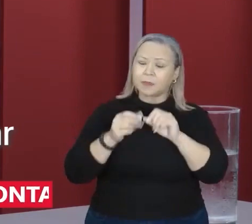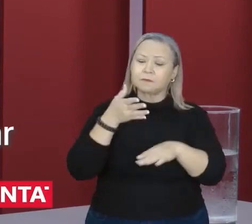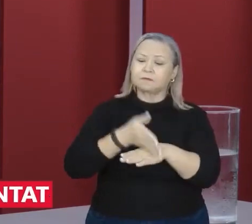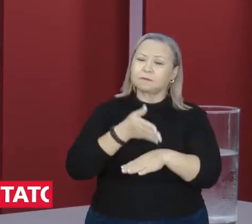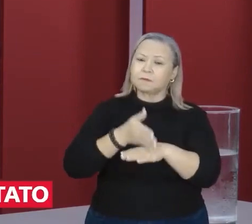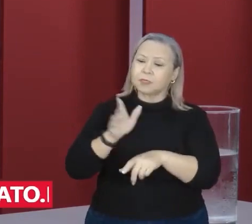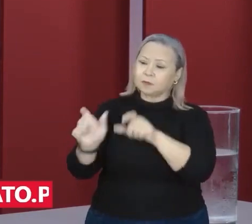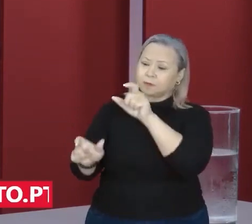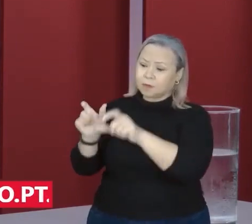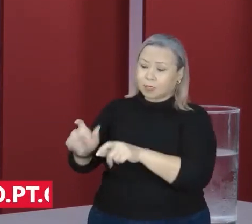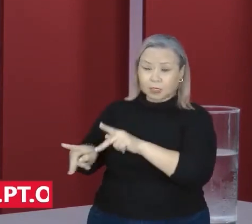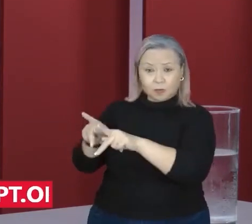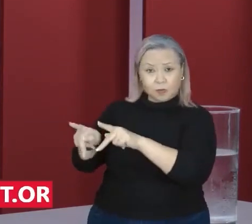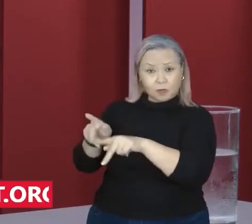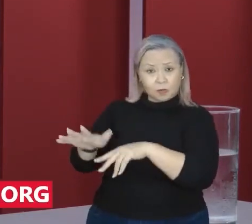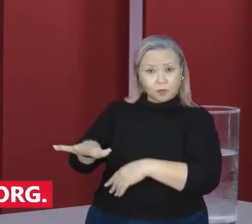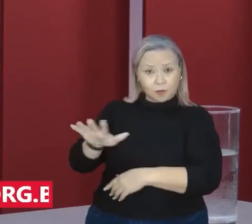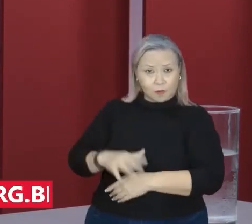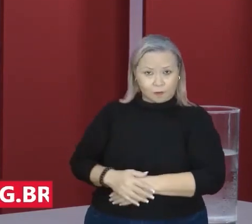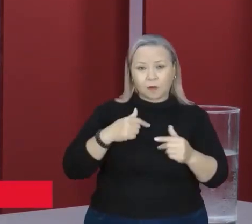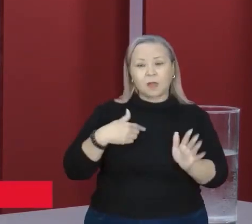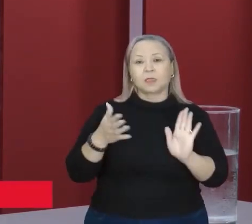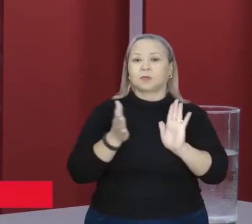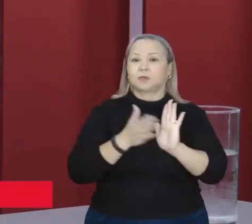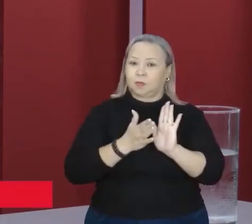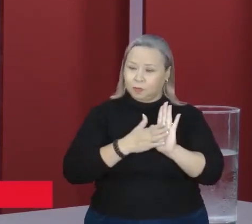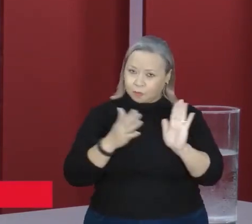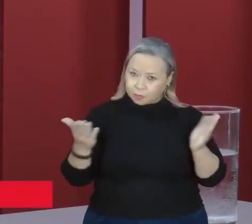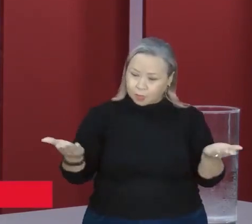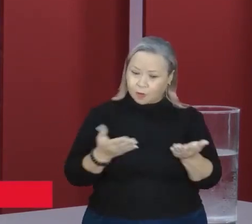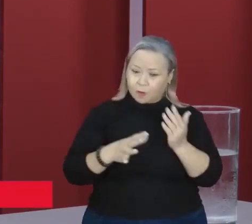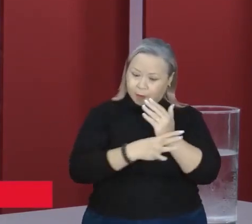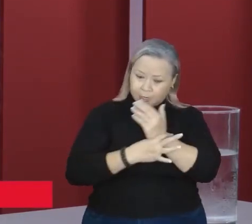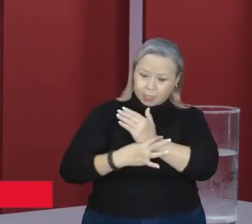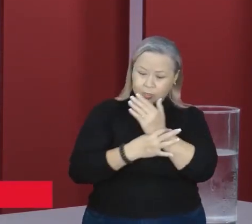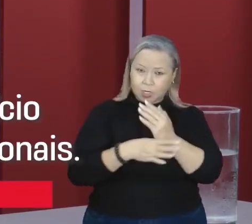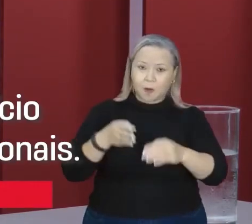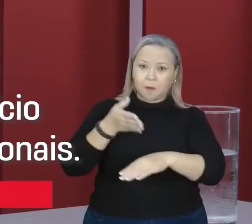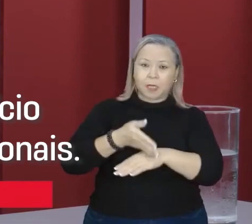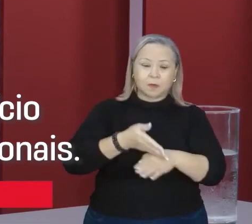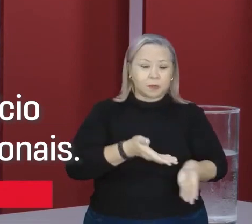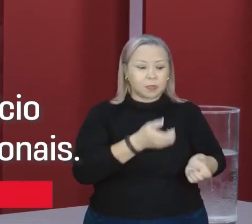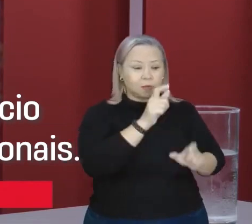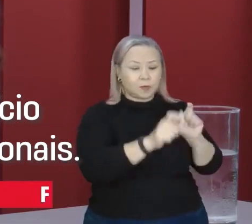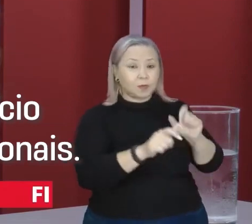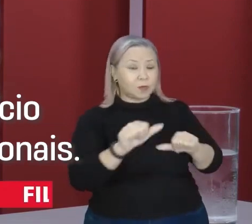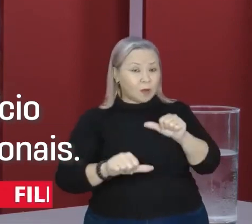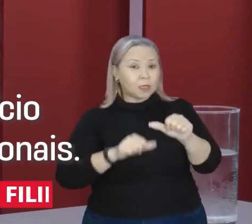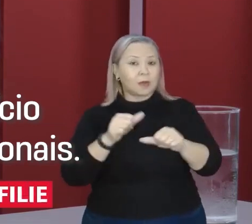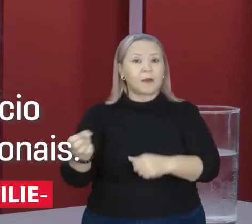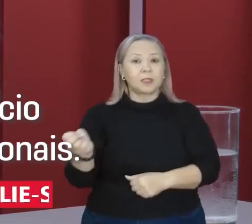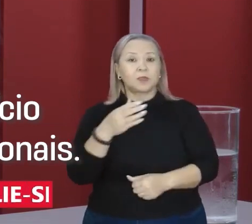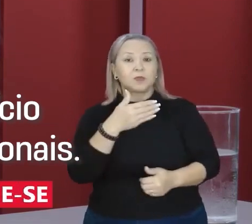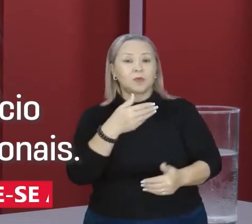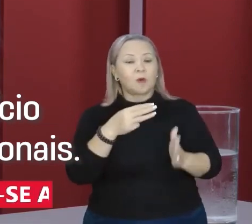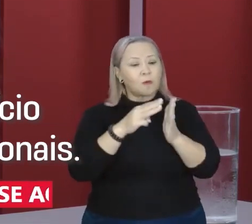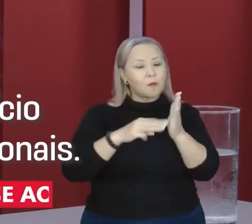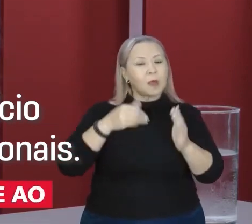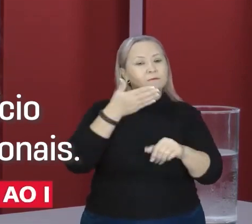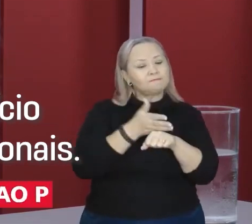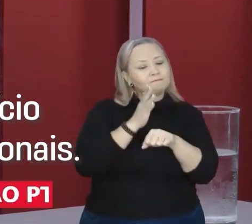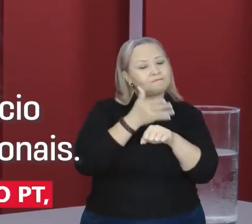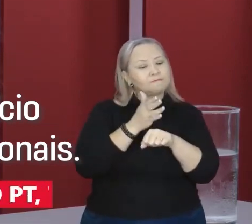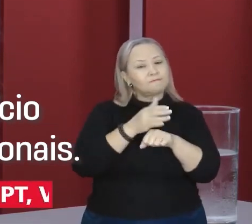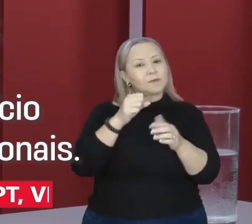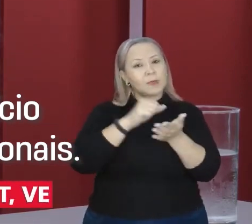participação popular e precisa da participação das pessoas na política. E para garantir a participação da juventude através de um novo método do exercício